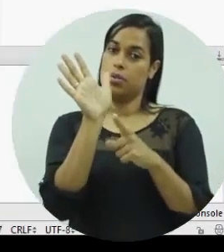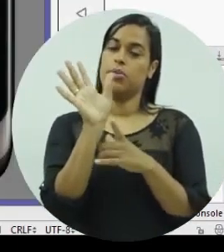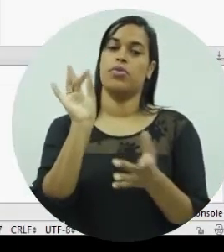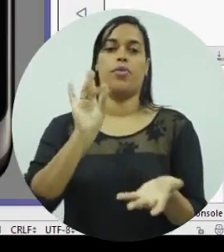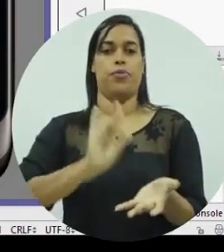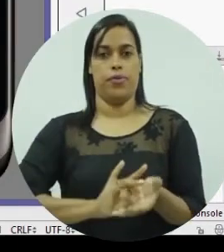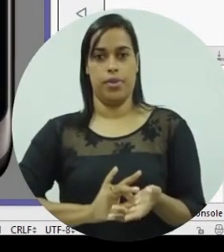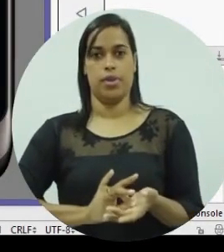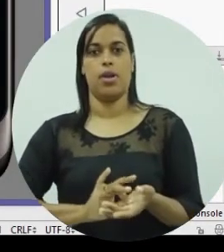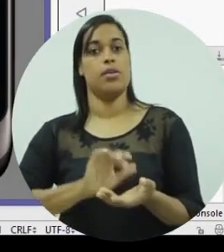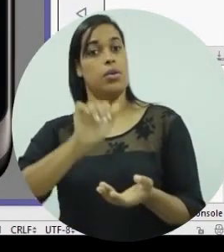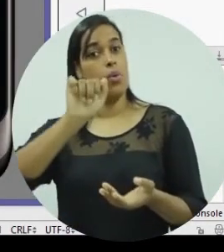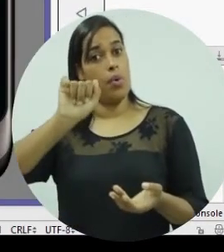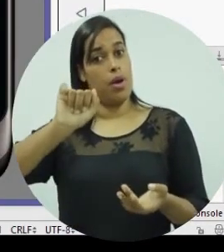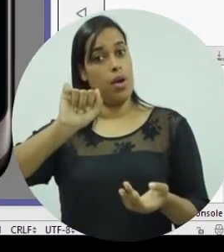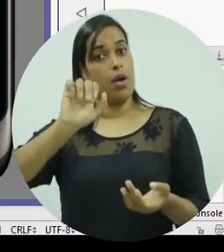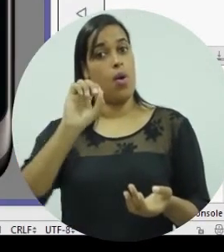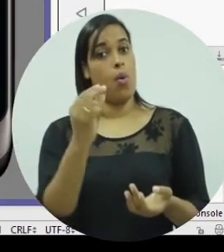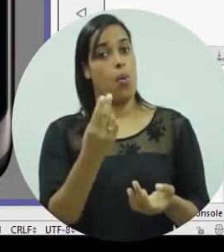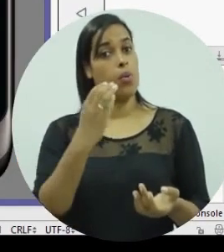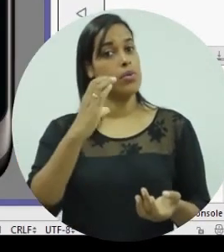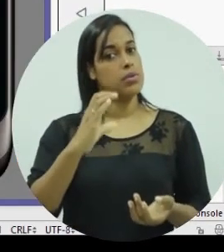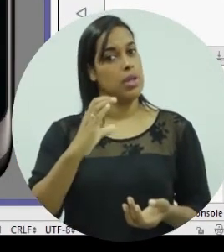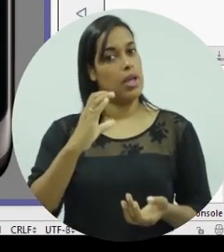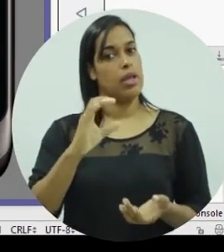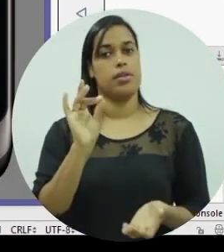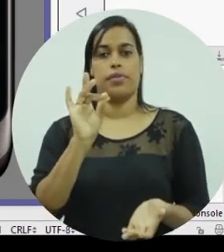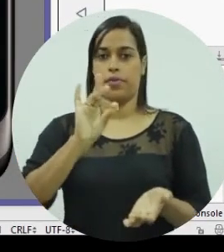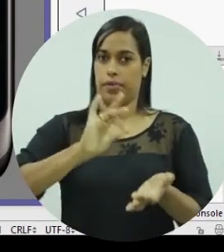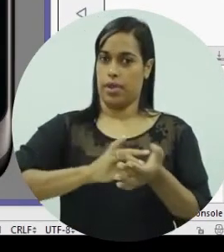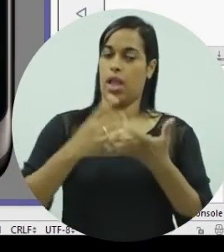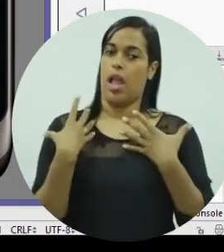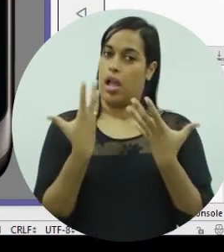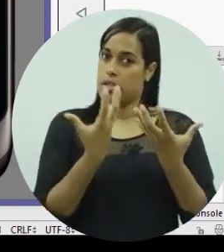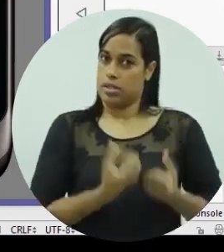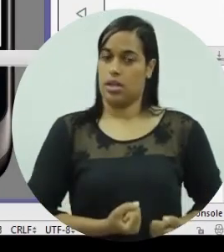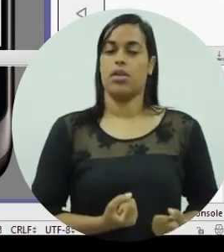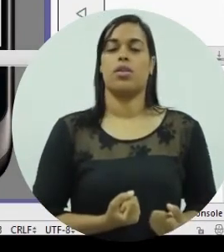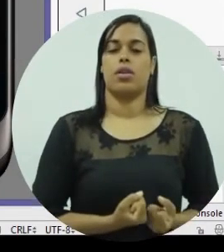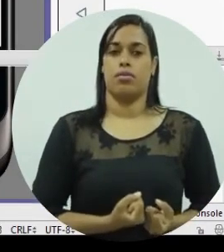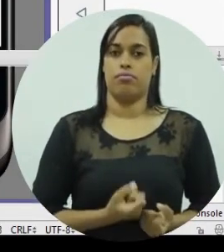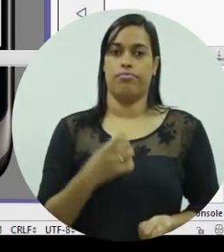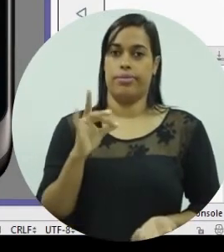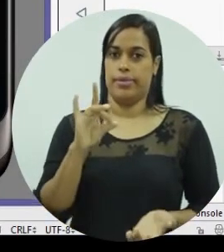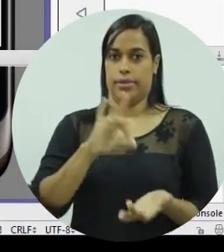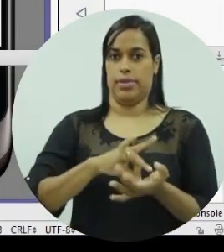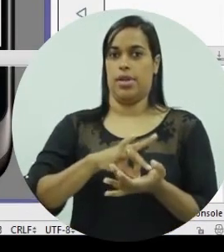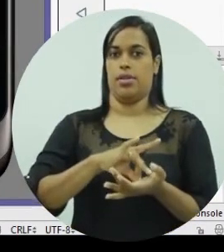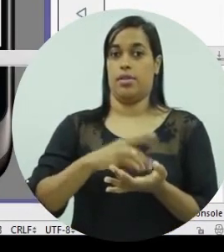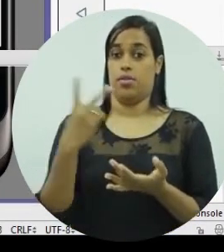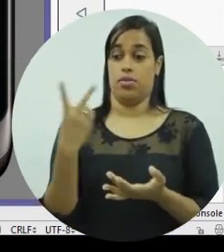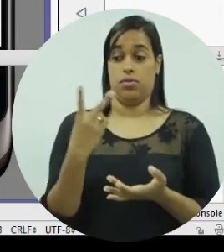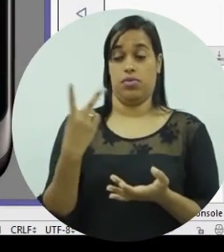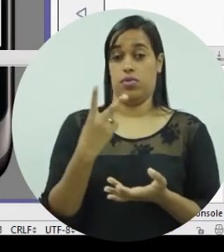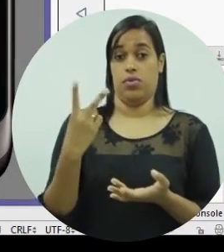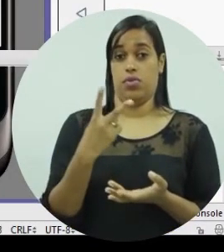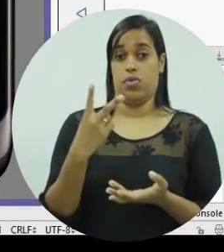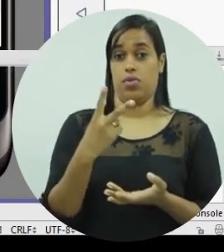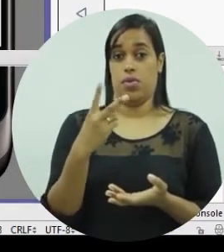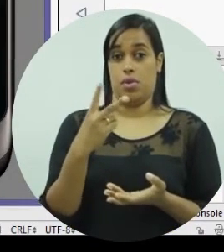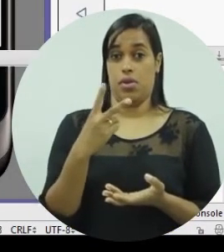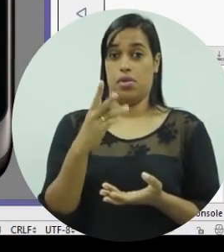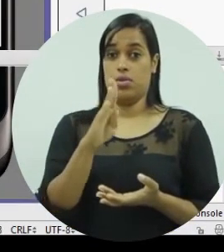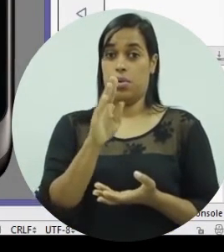Observe que ele mostrou que é verdade. Ou A ou C sendo verdade, então ele aceita como verdade. Esses dois aqui são